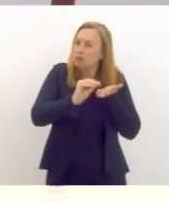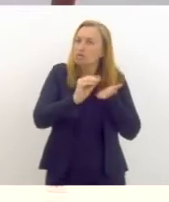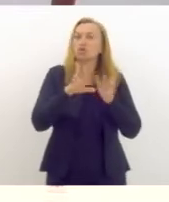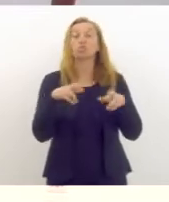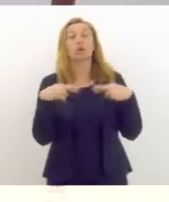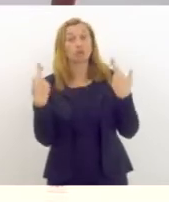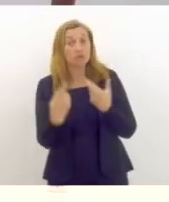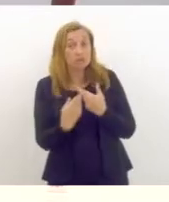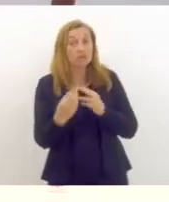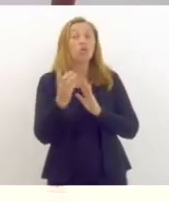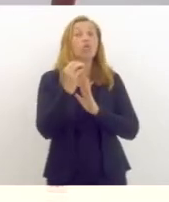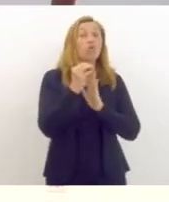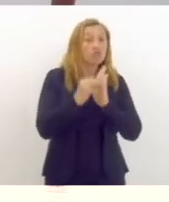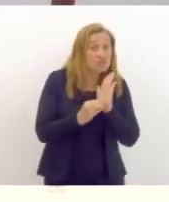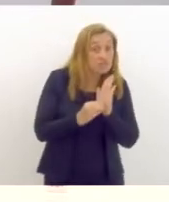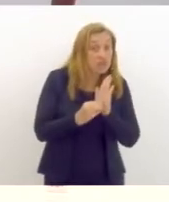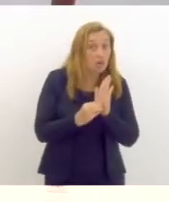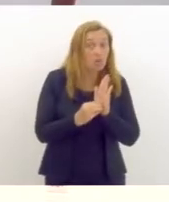reunião oficial